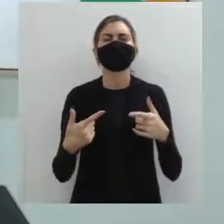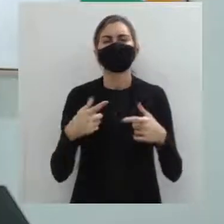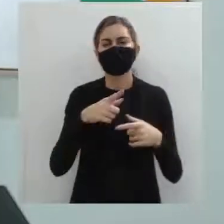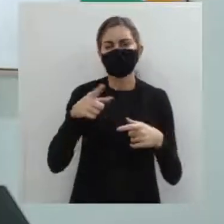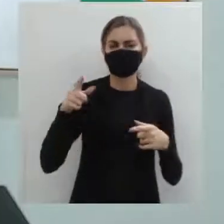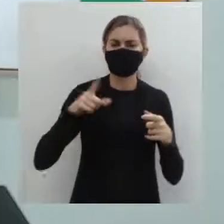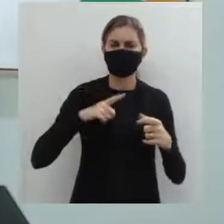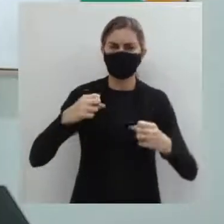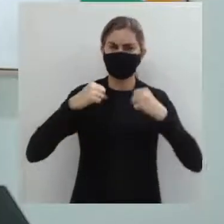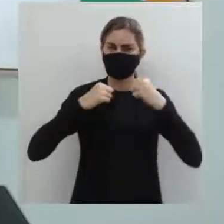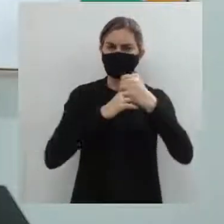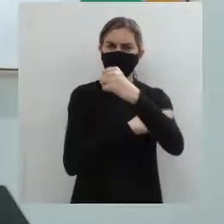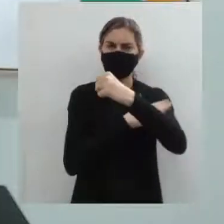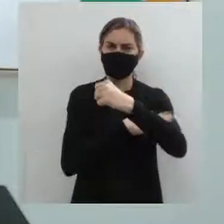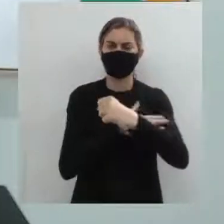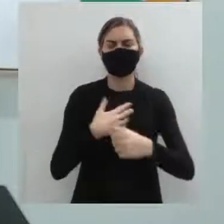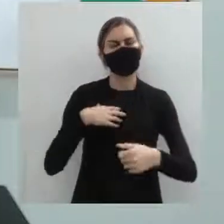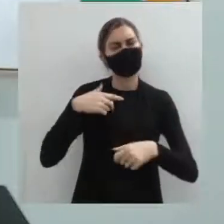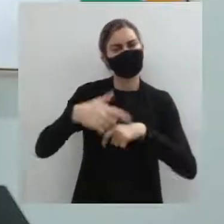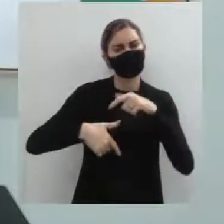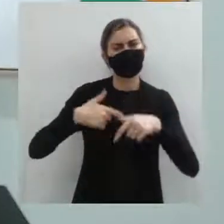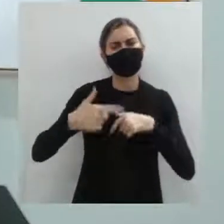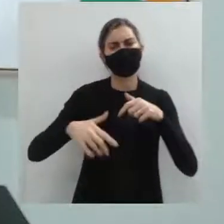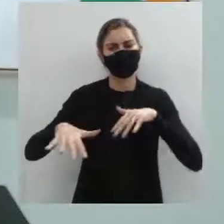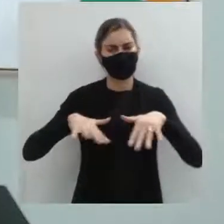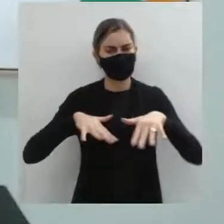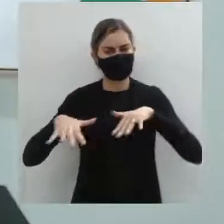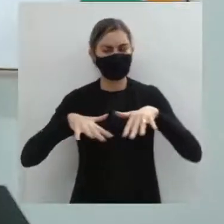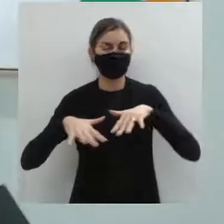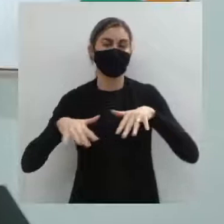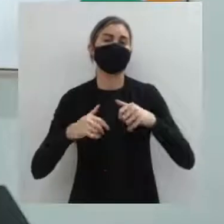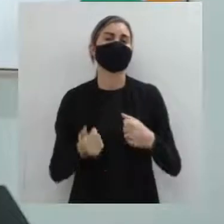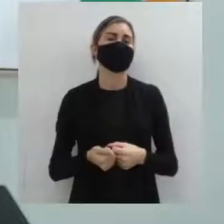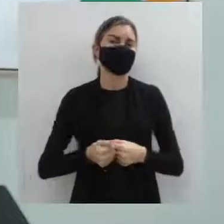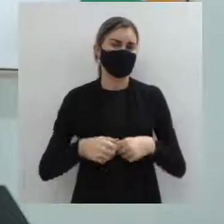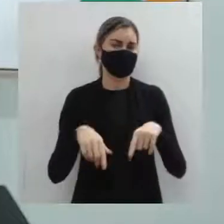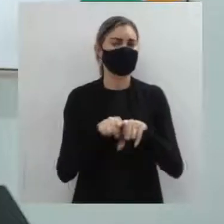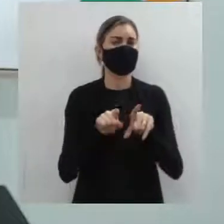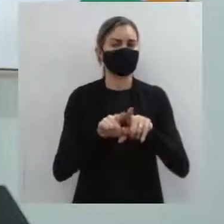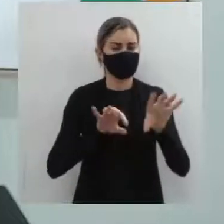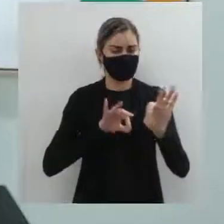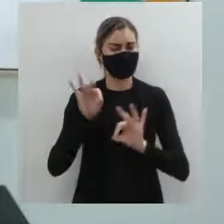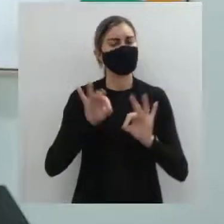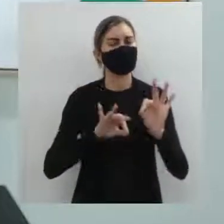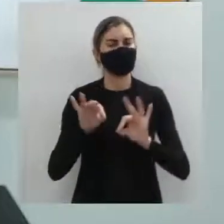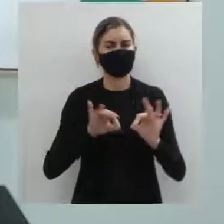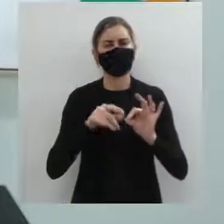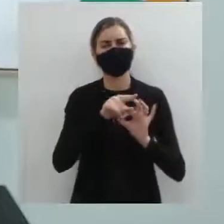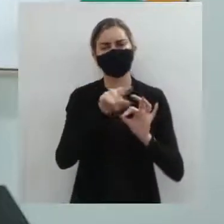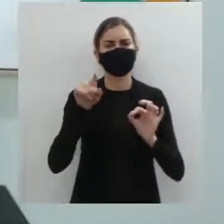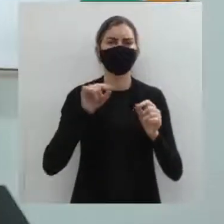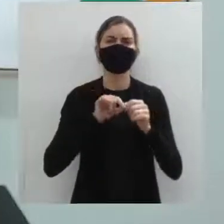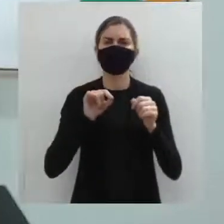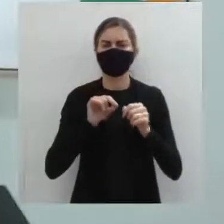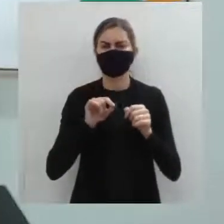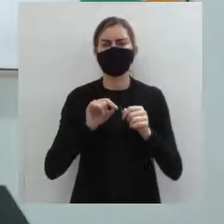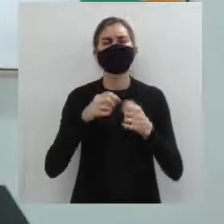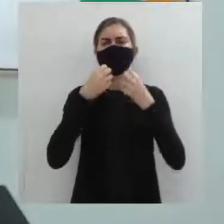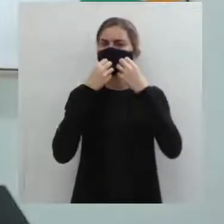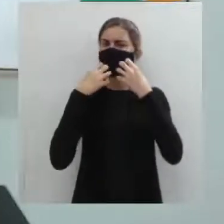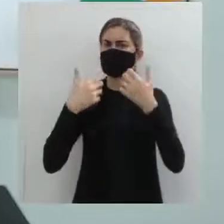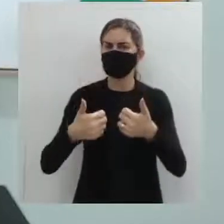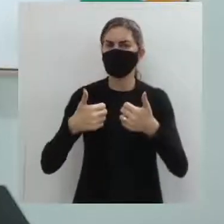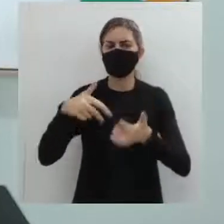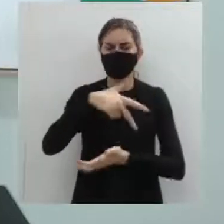você ter força na hora de executar os movimentos, como também vai preparar para você fazer isso com um bom